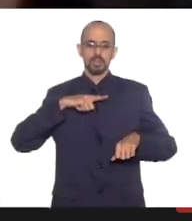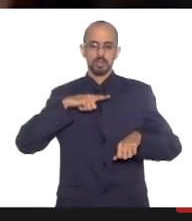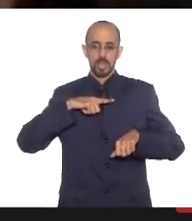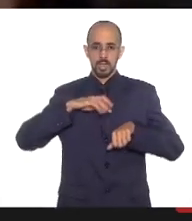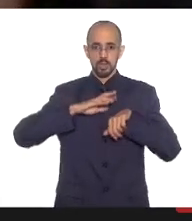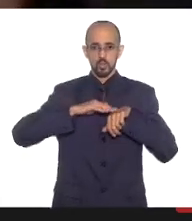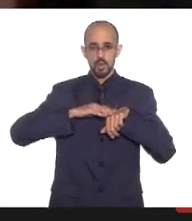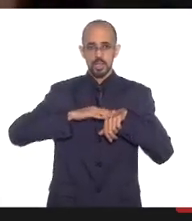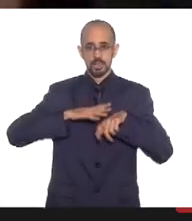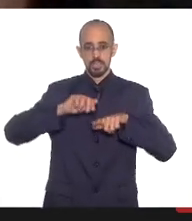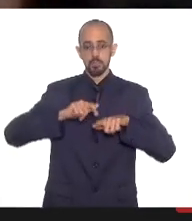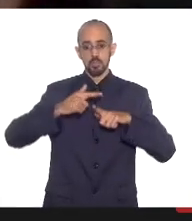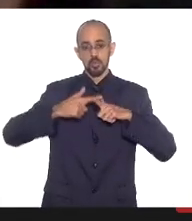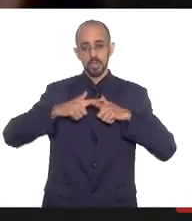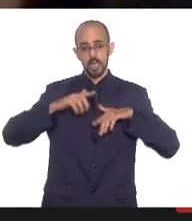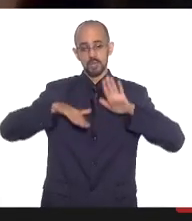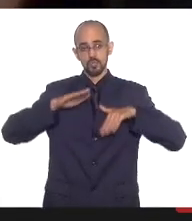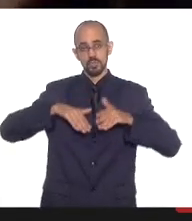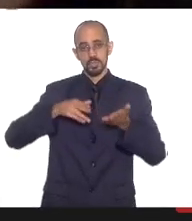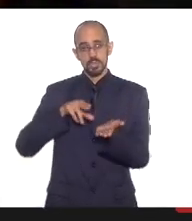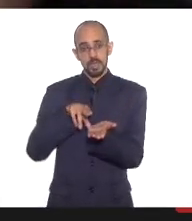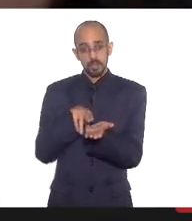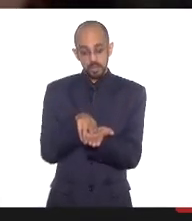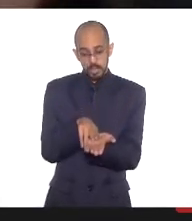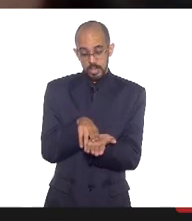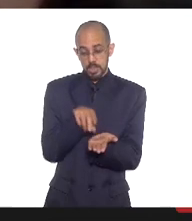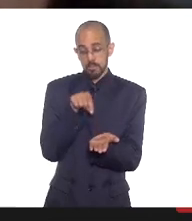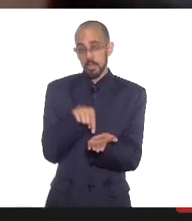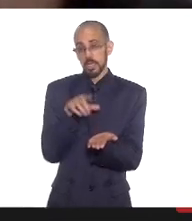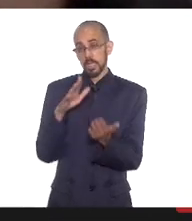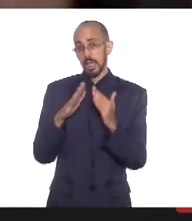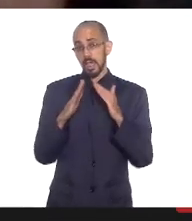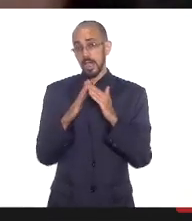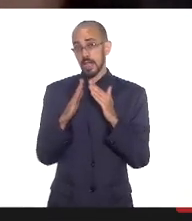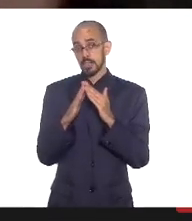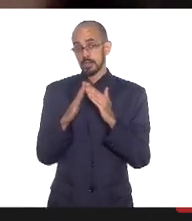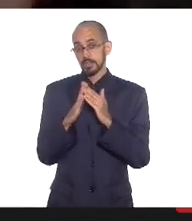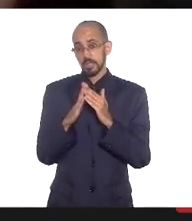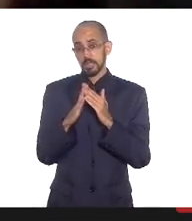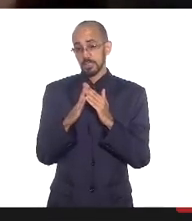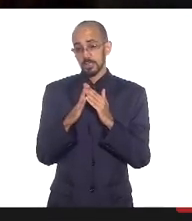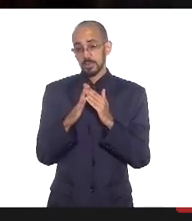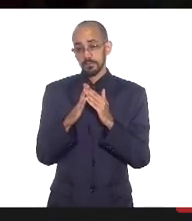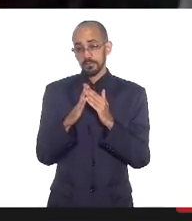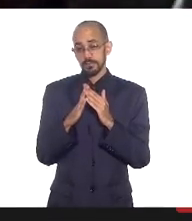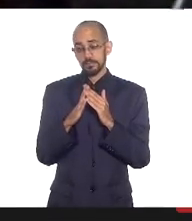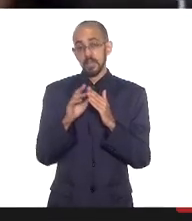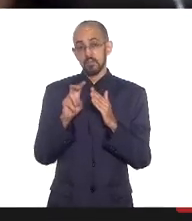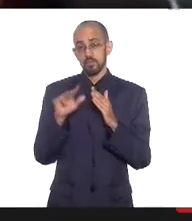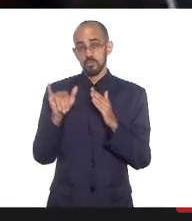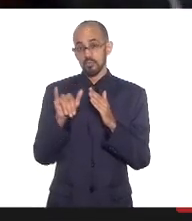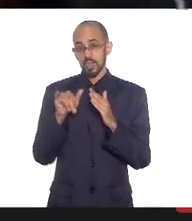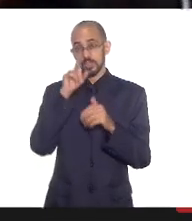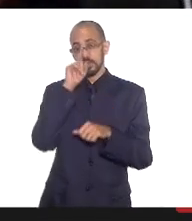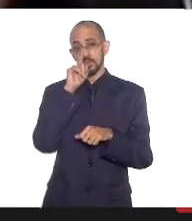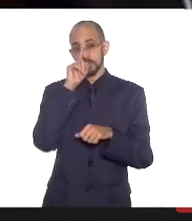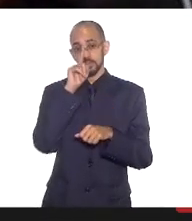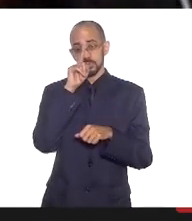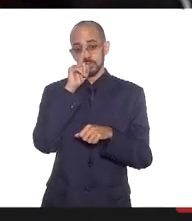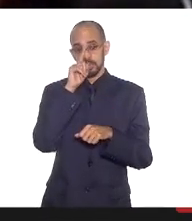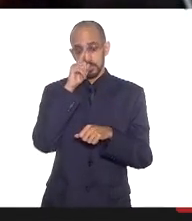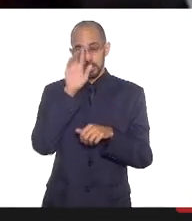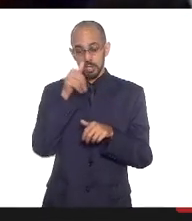habilidade até porque estão acamados em casa ainda não conseguiu ser atingida também então ao invés de cuidadores